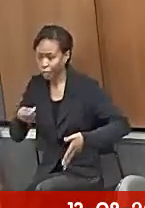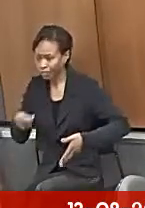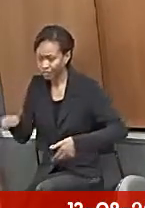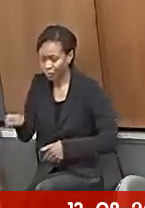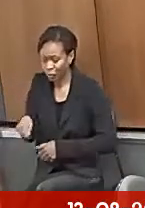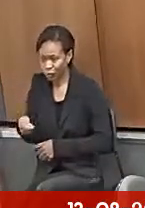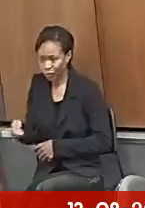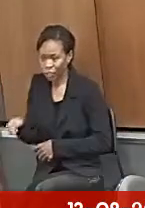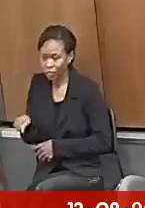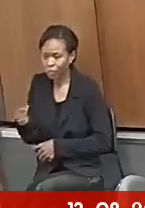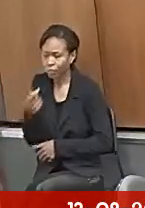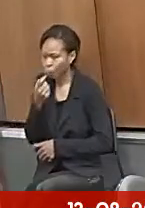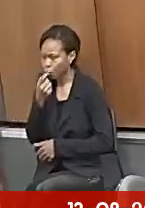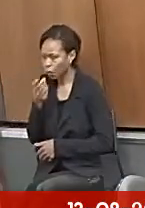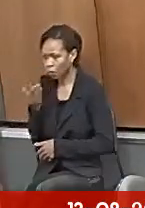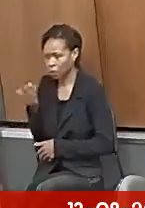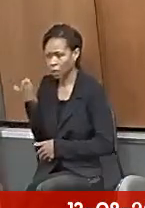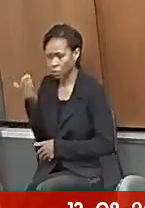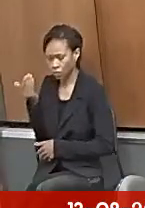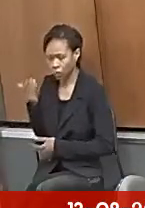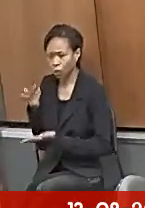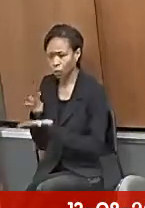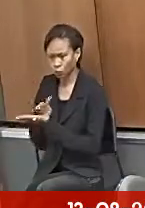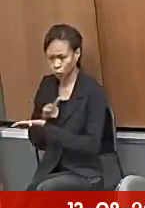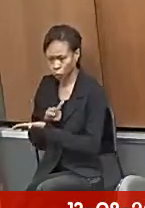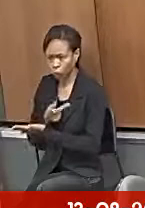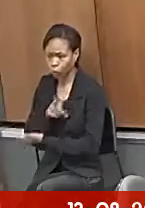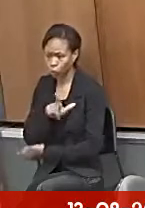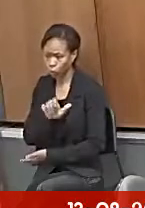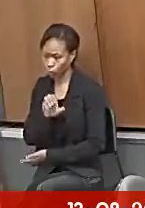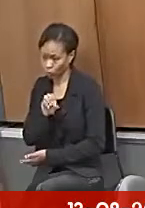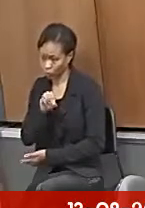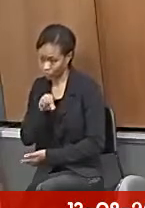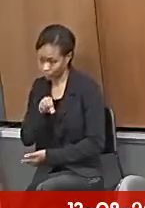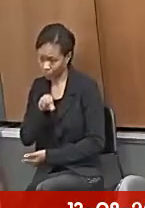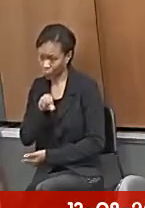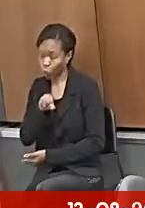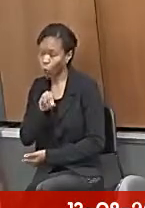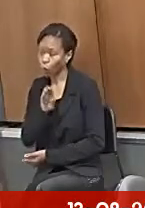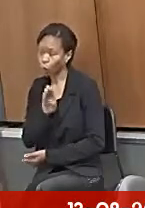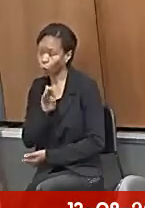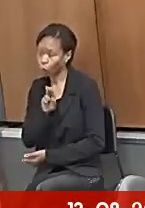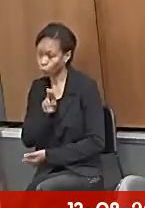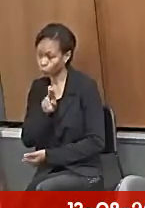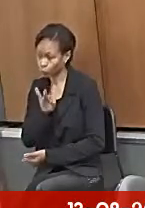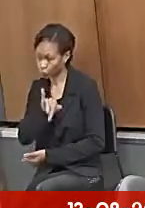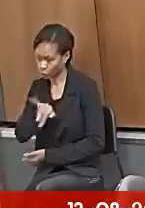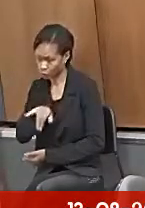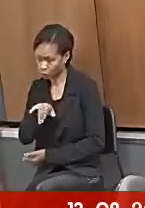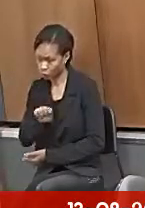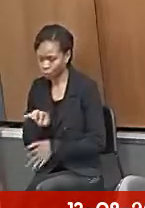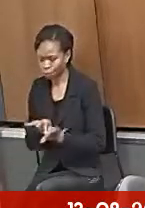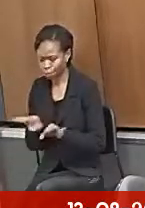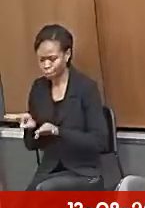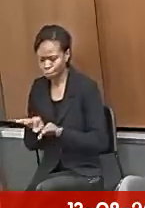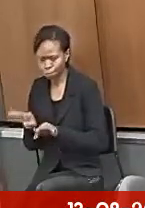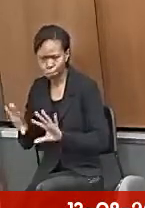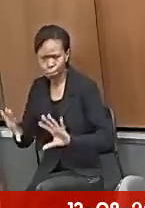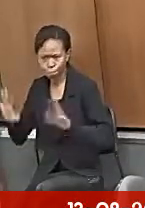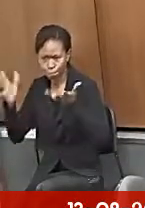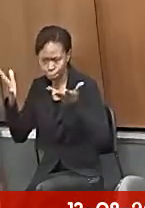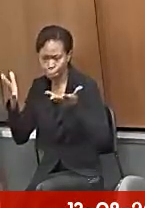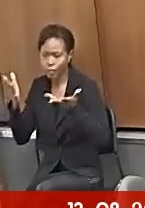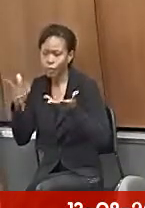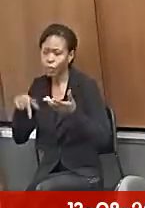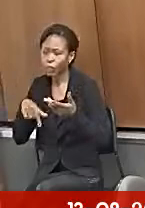um grande evento organizado pelo léo botija que trazem atletas não só aqui de